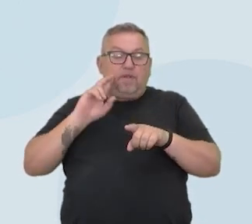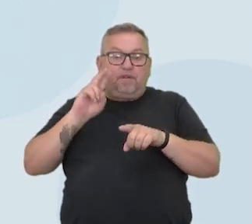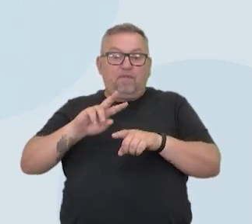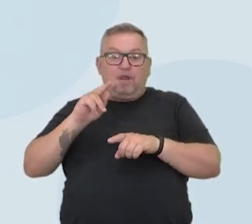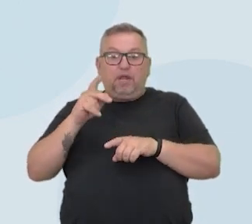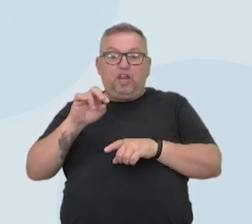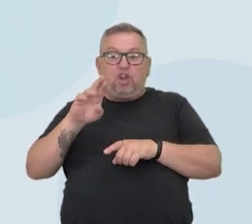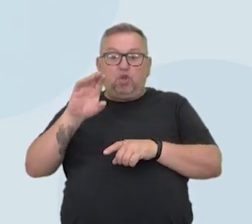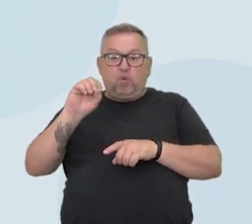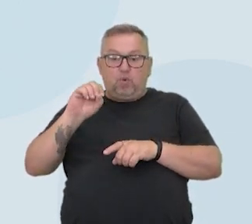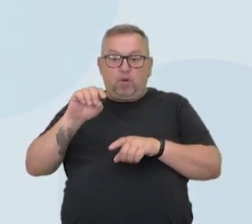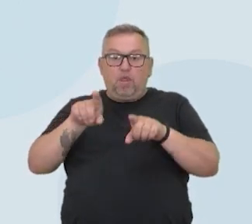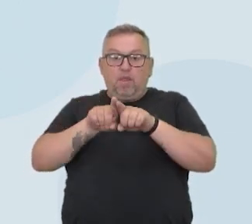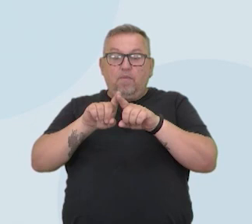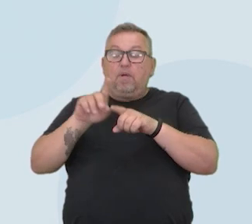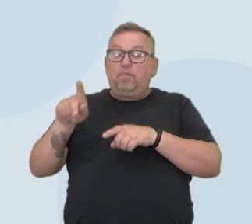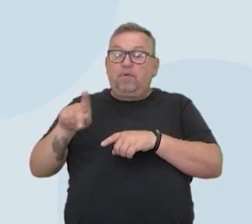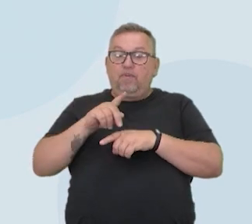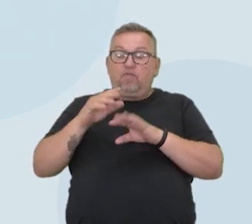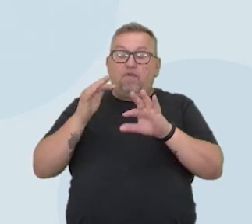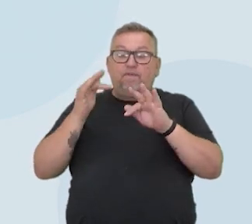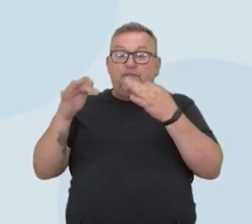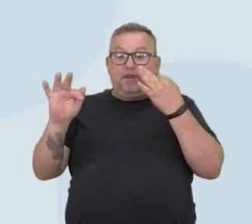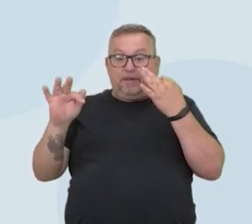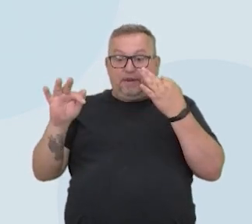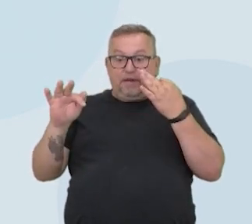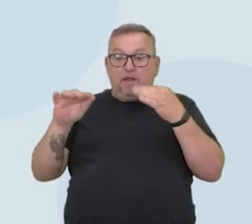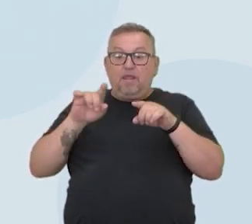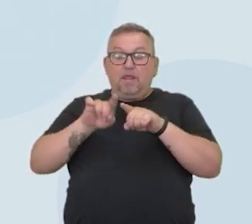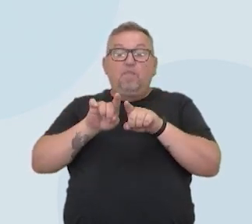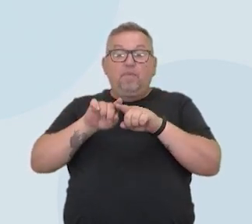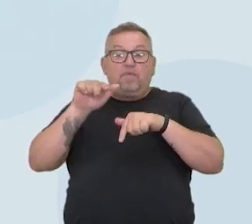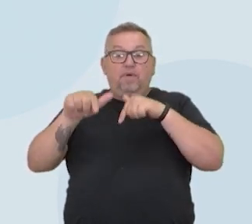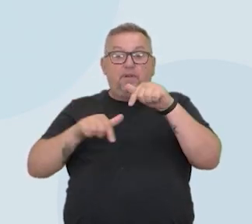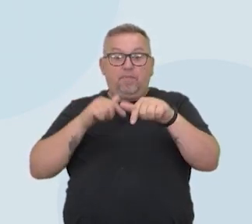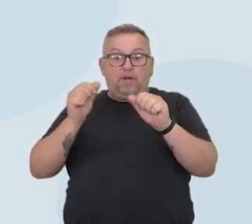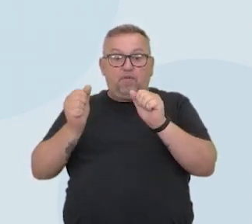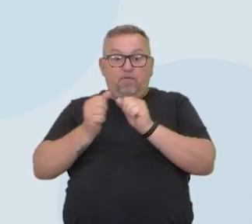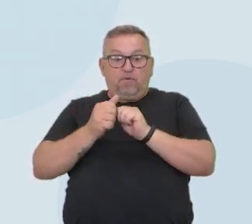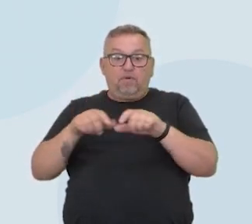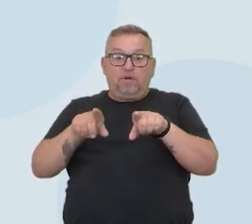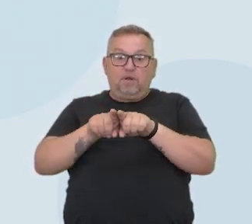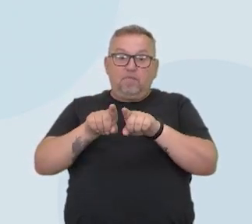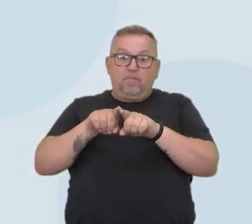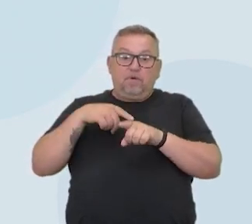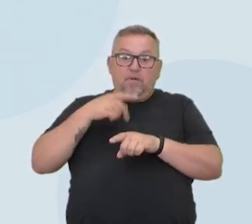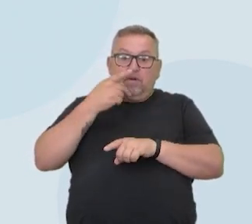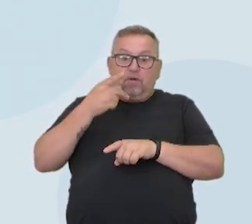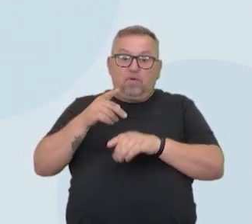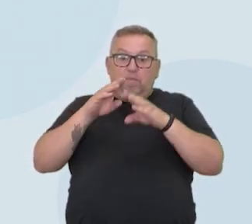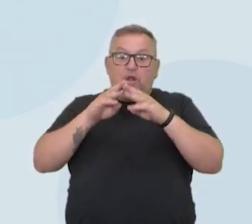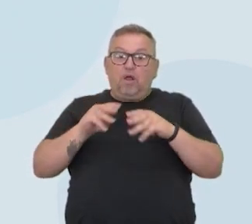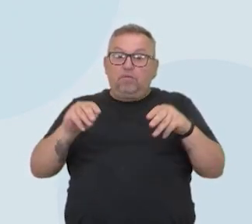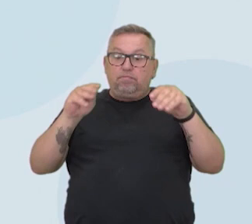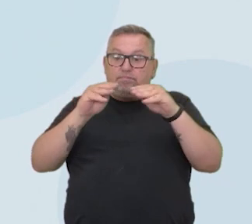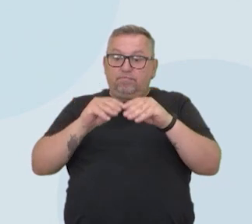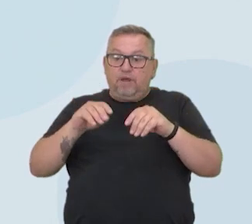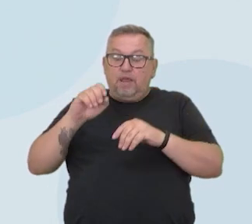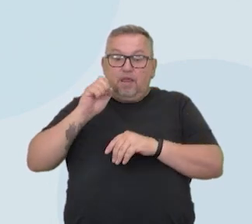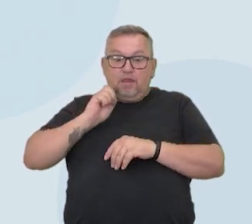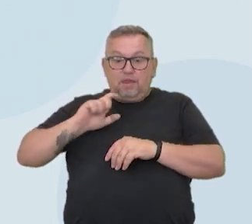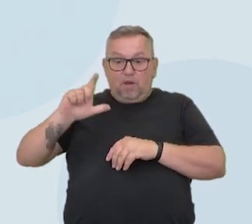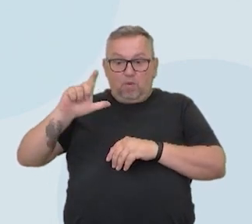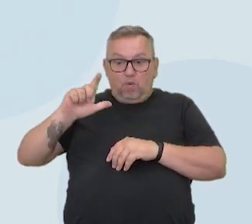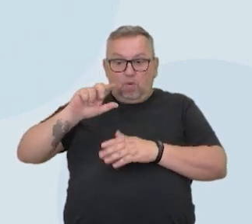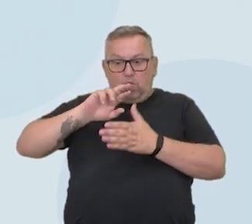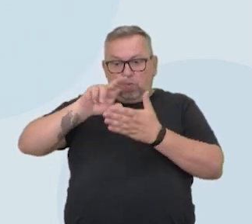Trouxe o professor de física, o professor Gilberto aí para trabalhar com a gente. Na nossa última aula falei sobre solubilidade de sais, já que a